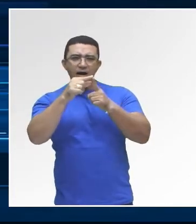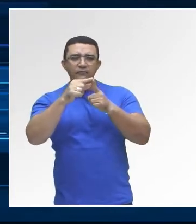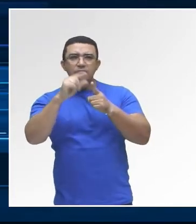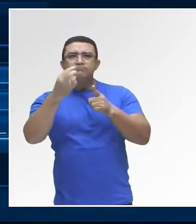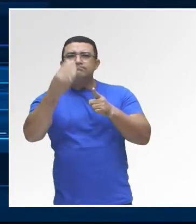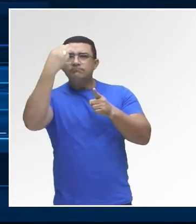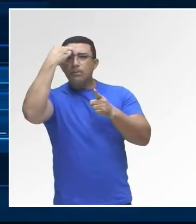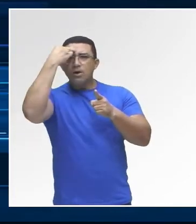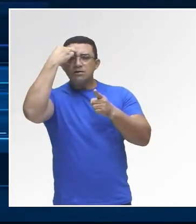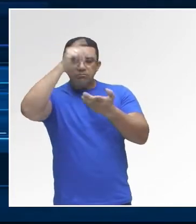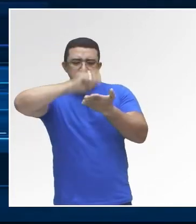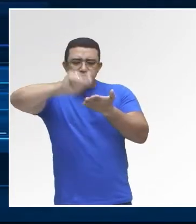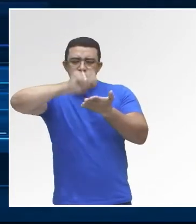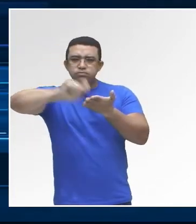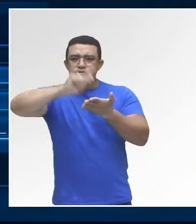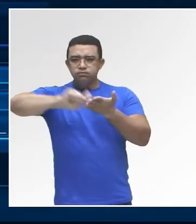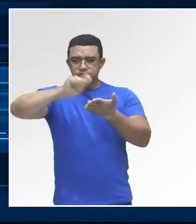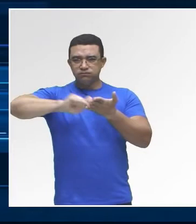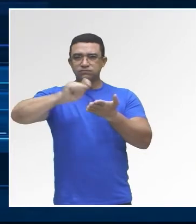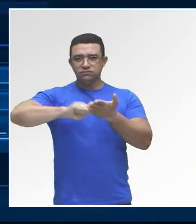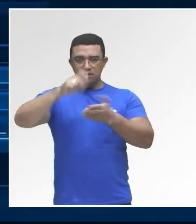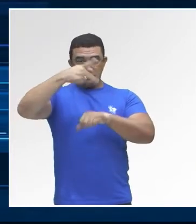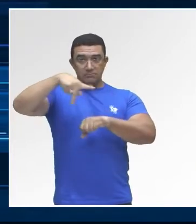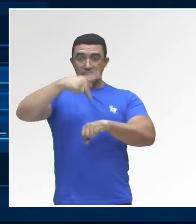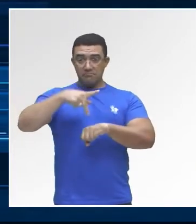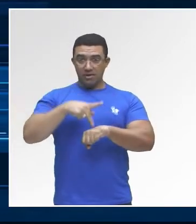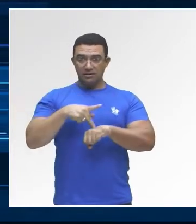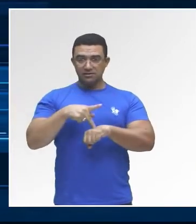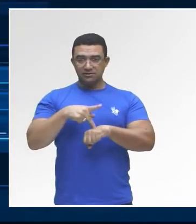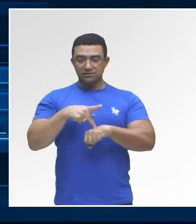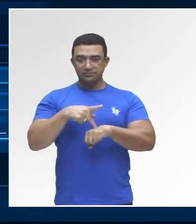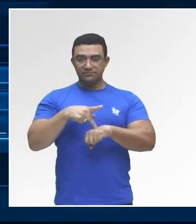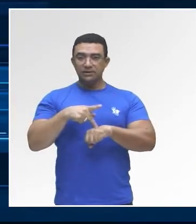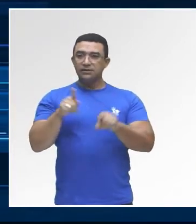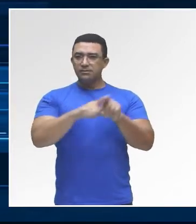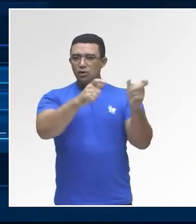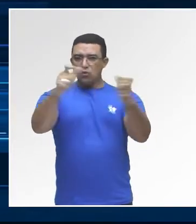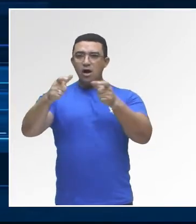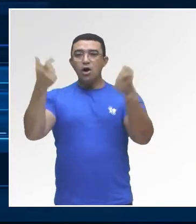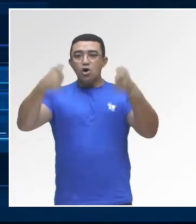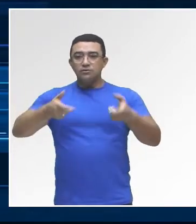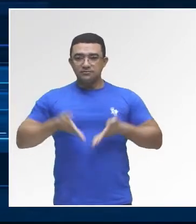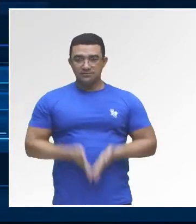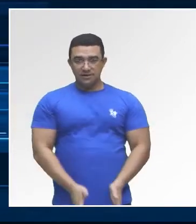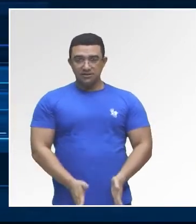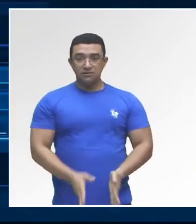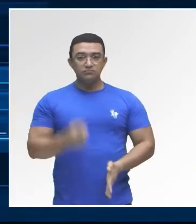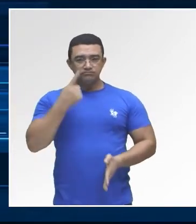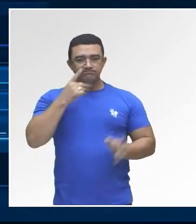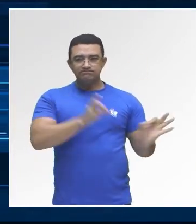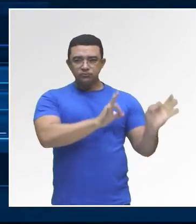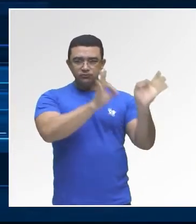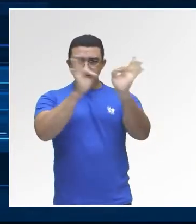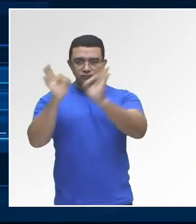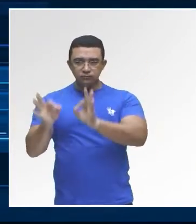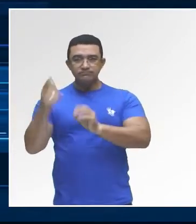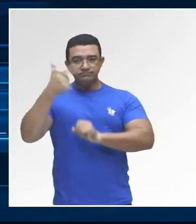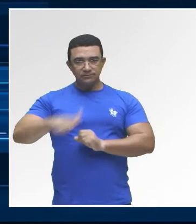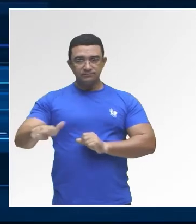repetir a pronúncia aí dos países, countries e as nationalities. Vamos rever o primeiro vídeo,